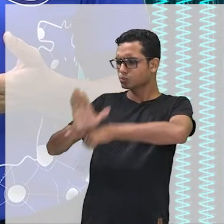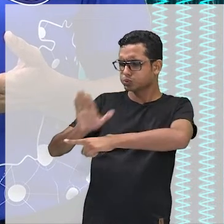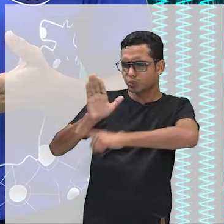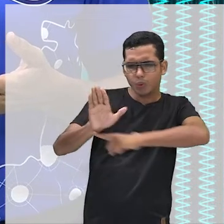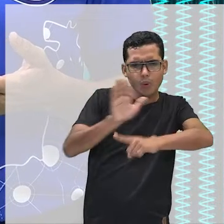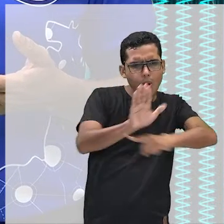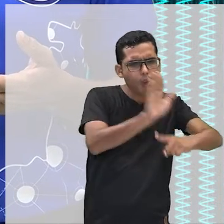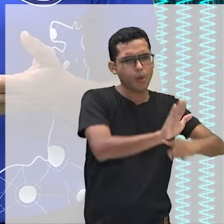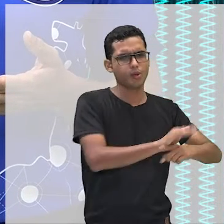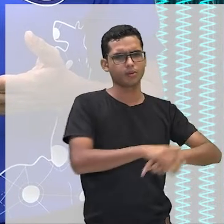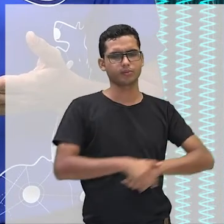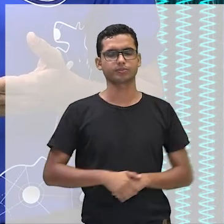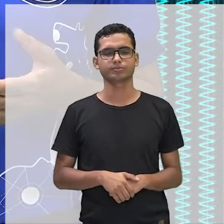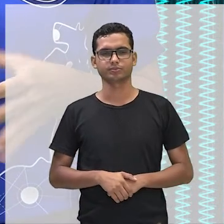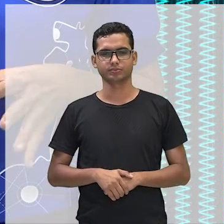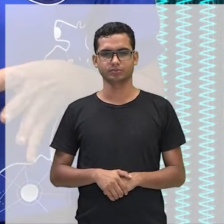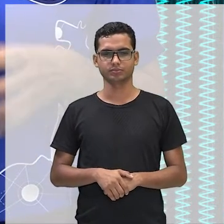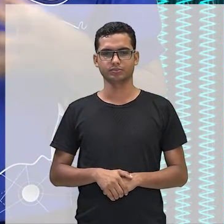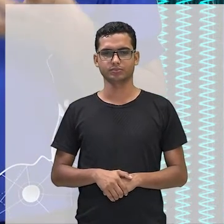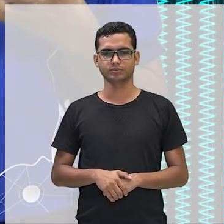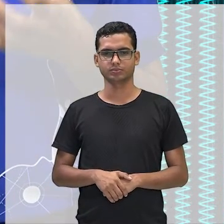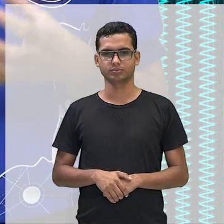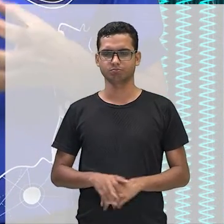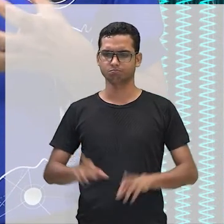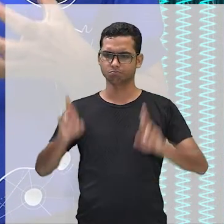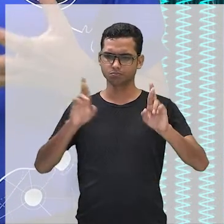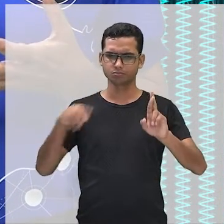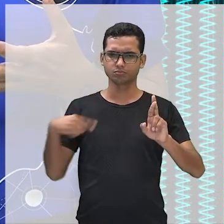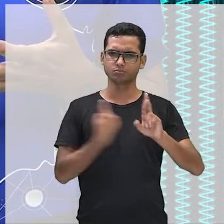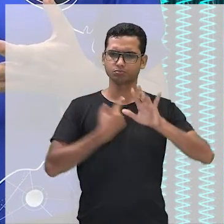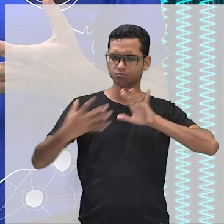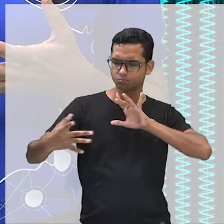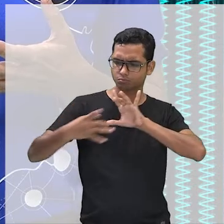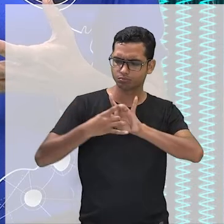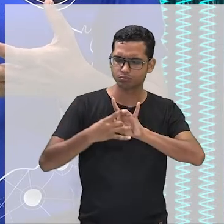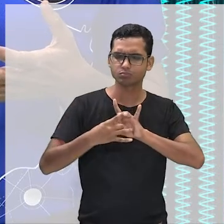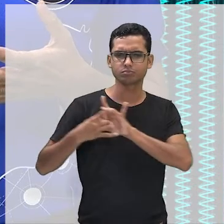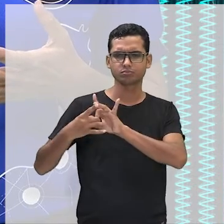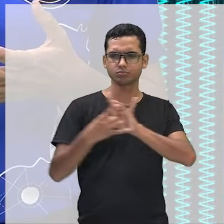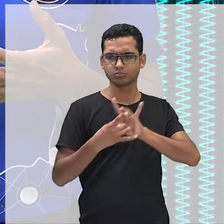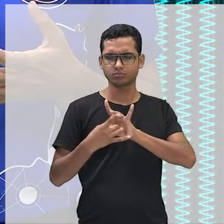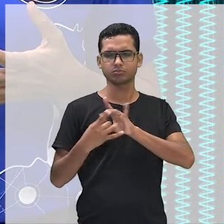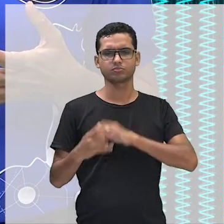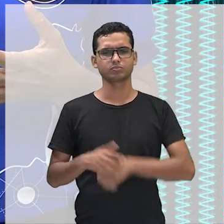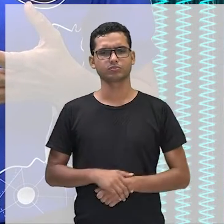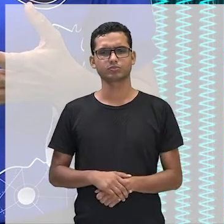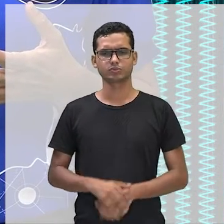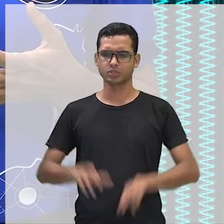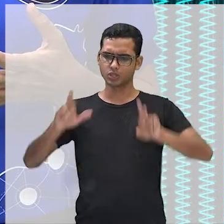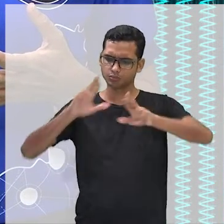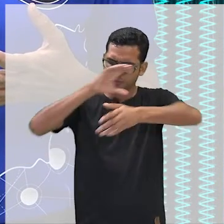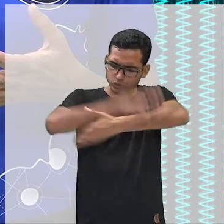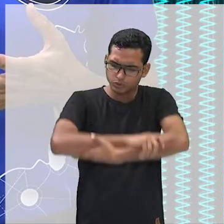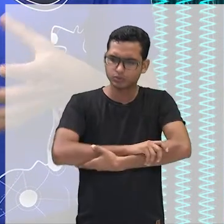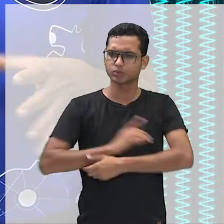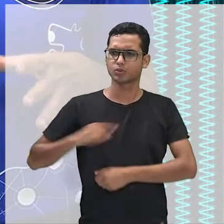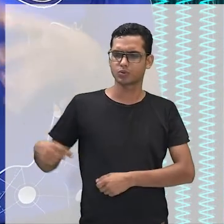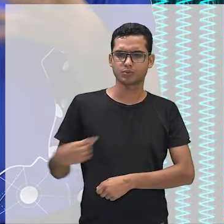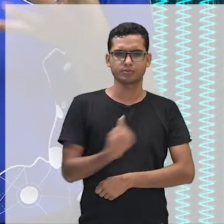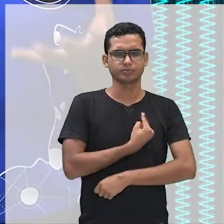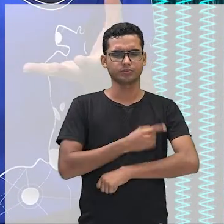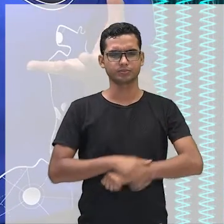on, conte com. Então, conte conosco, não é isso? Se nós estamos falando de we, não é